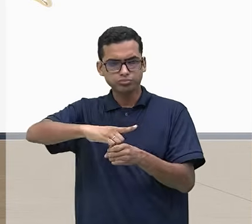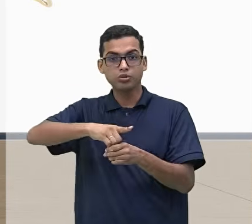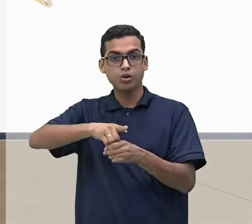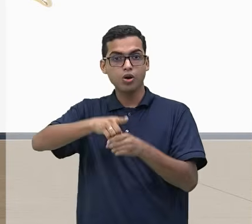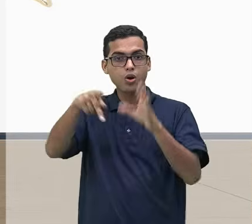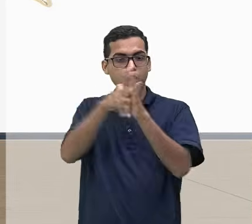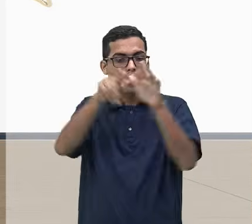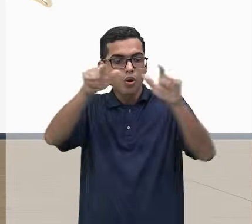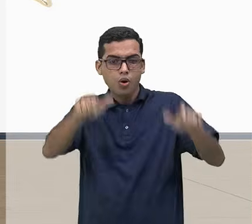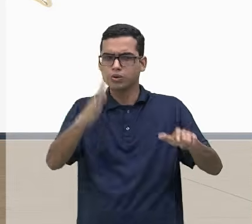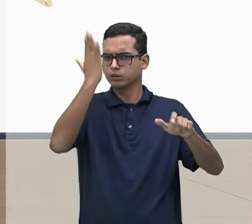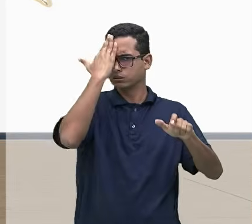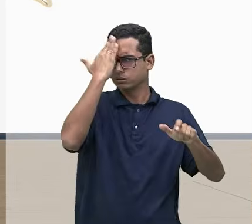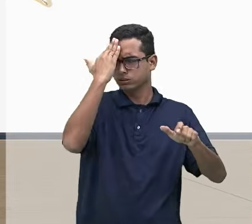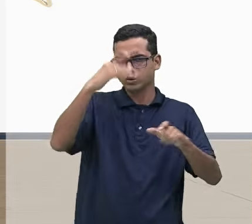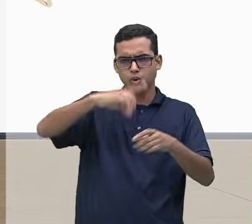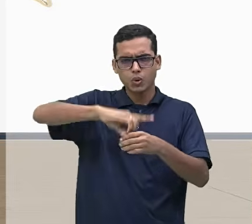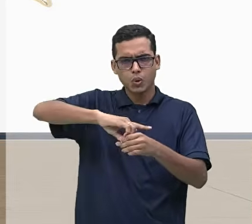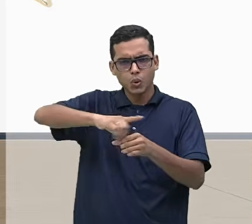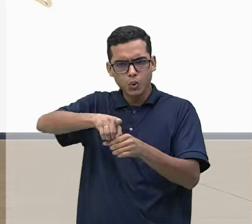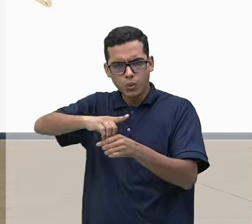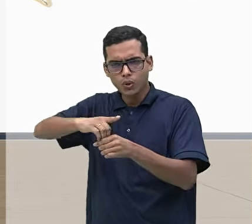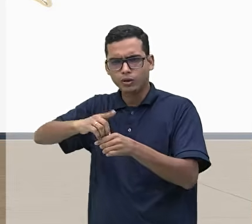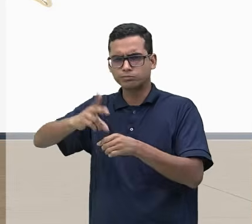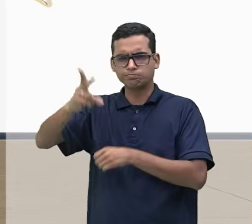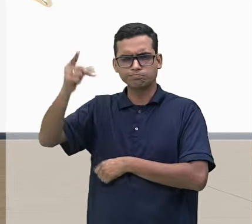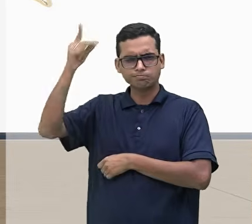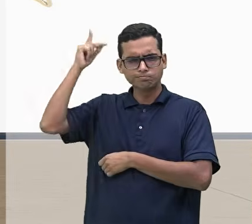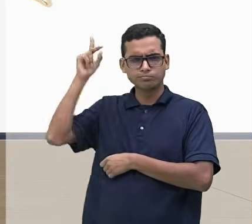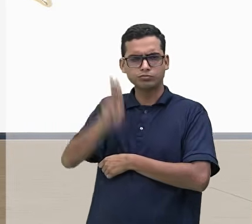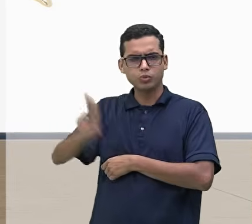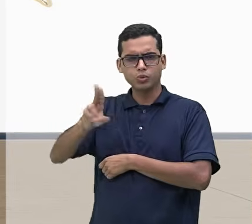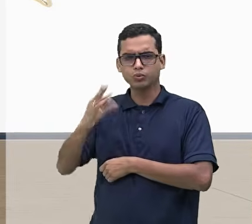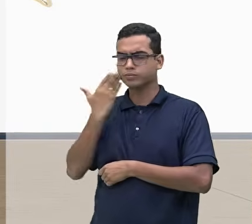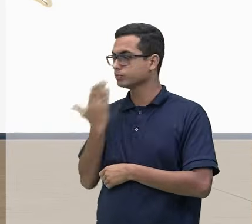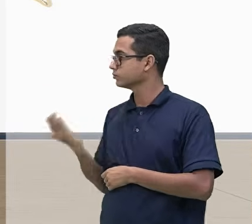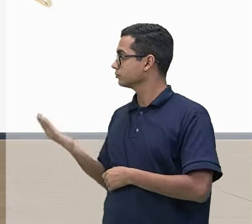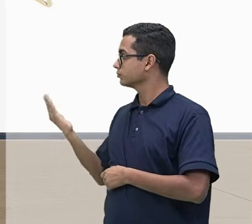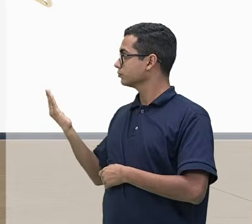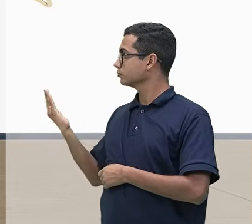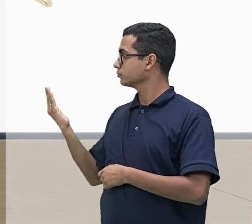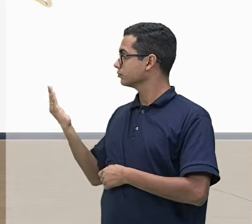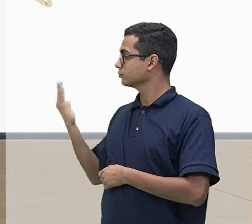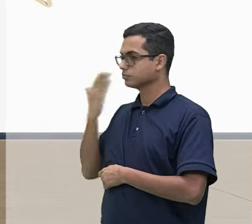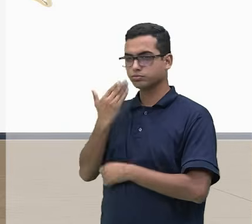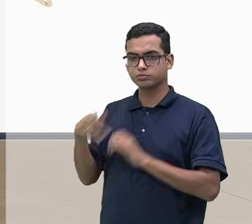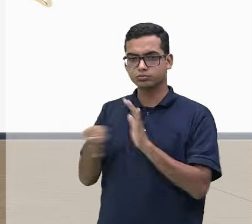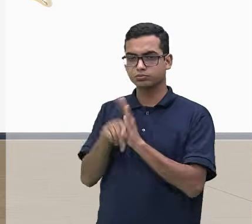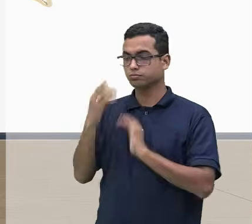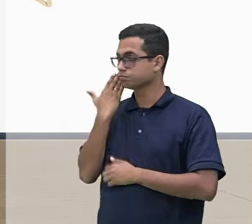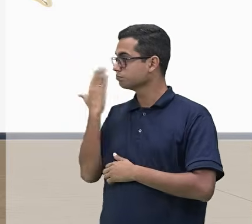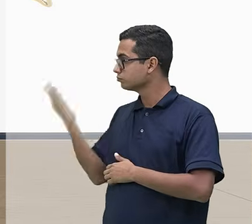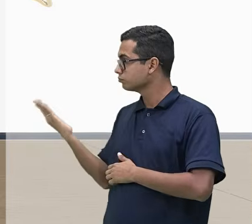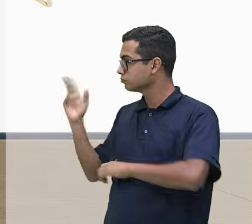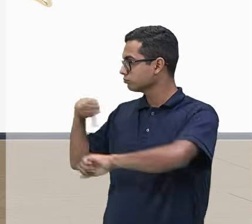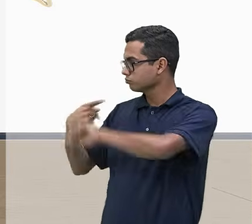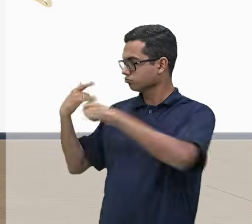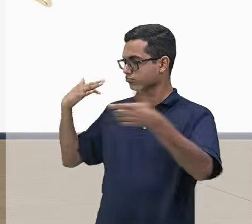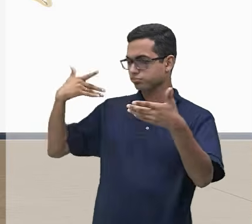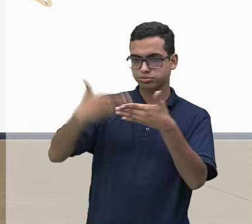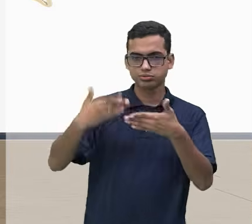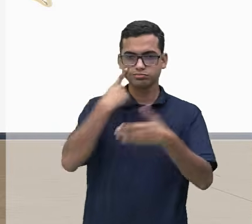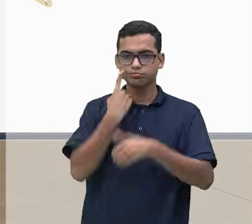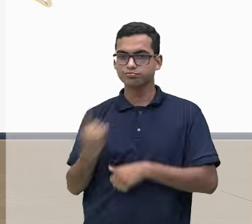localização, né? Mostrando pra gente, olha só, antigamente como se era utilizado e atualmente, né? Que se utiliza mais nos dias